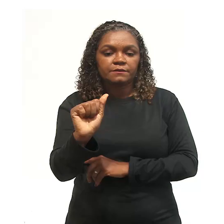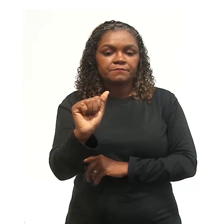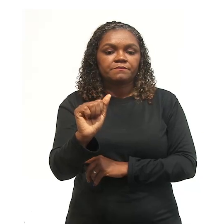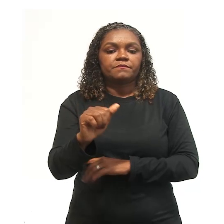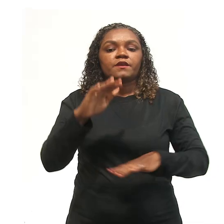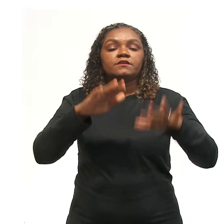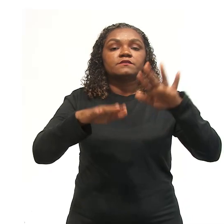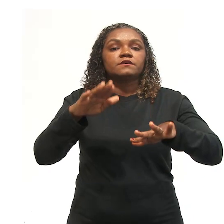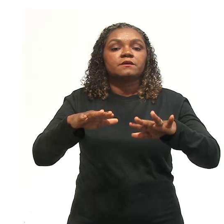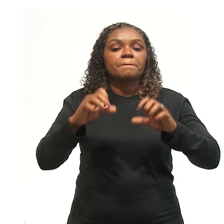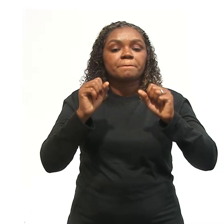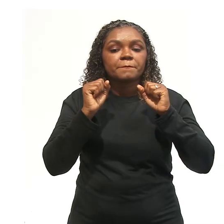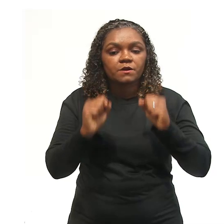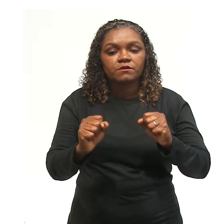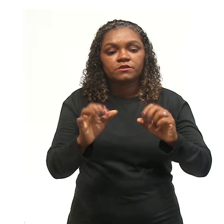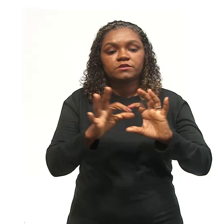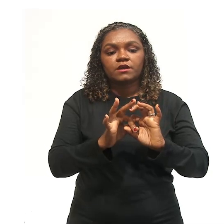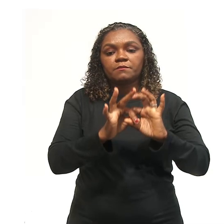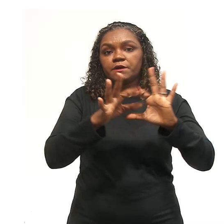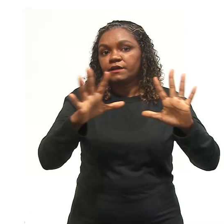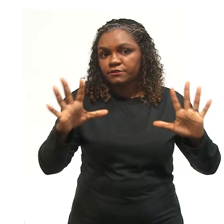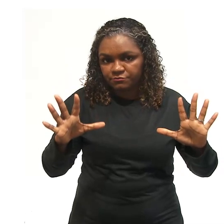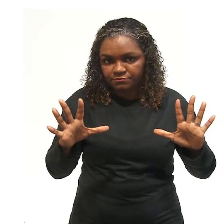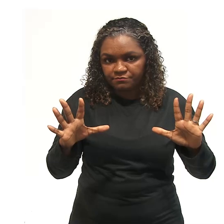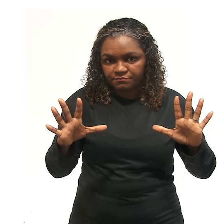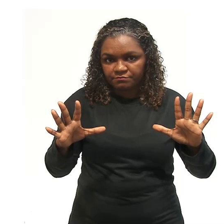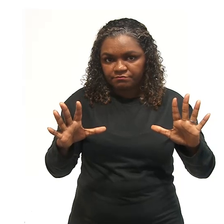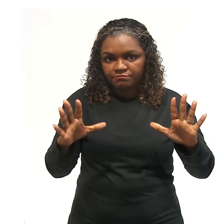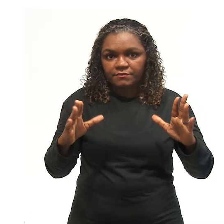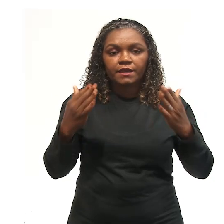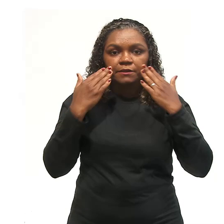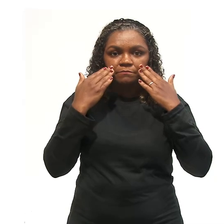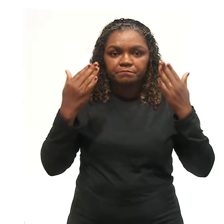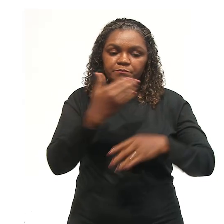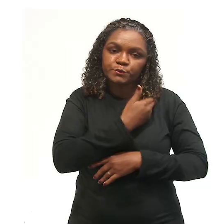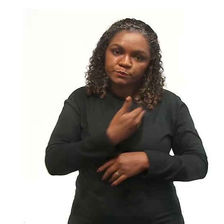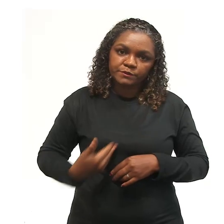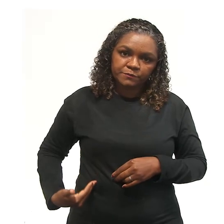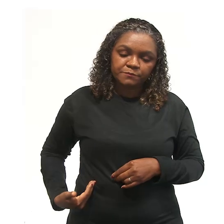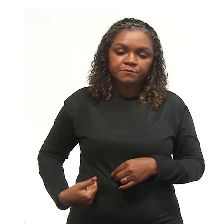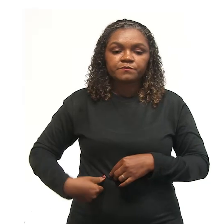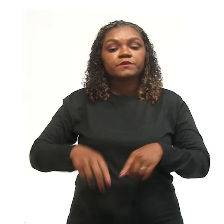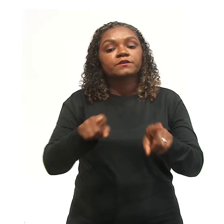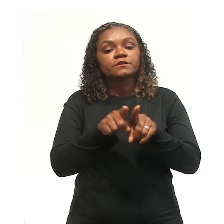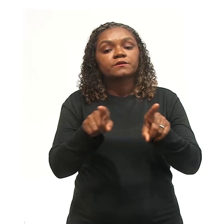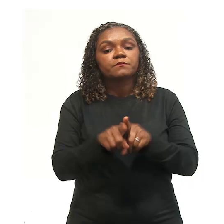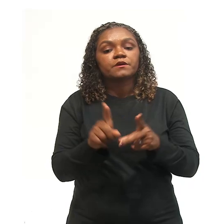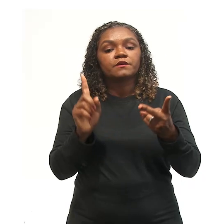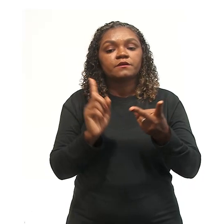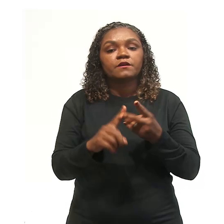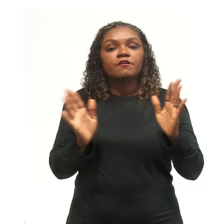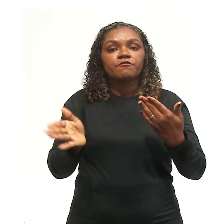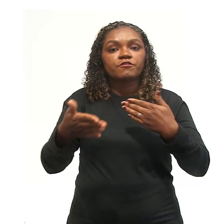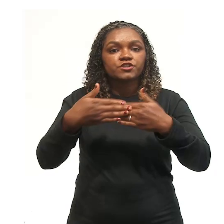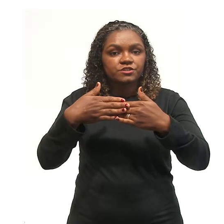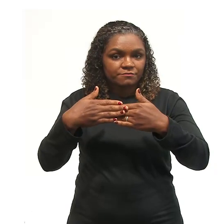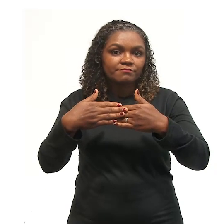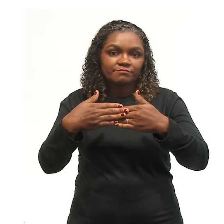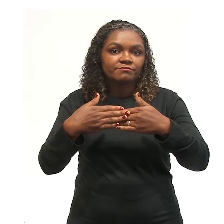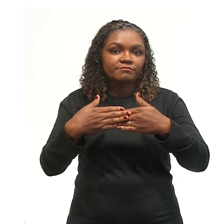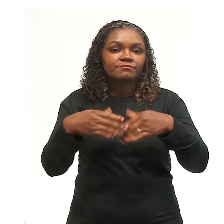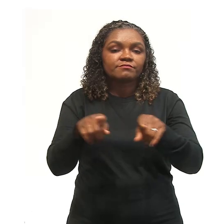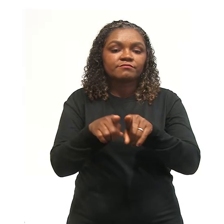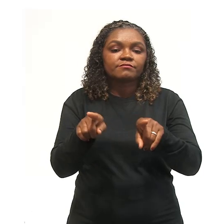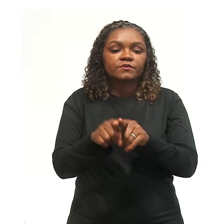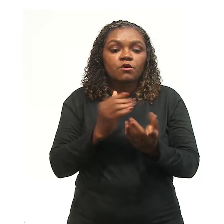tanto aberto, ou seja, os lances são públicos e sucessivos, como também pode ser aberto e